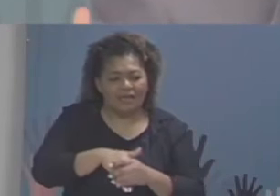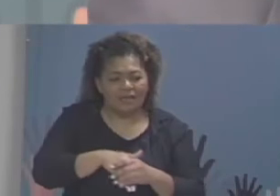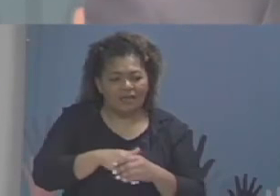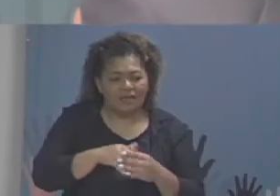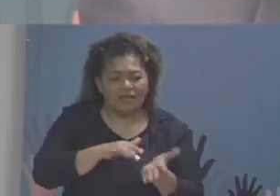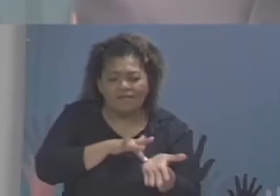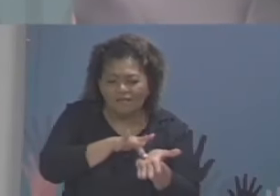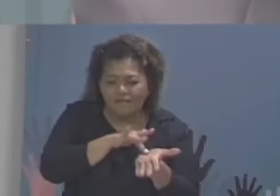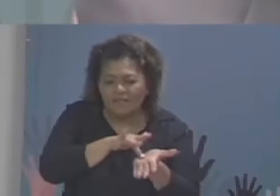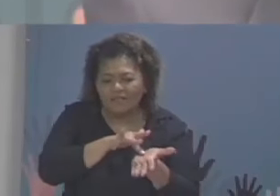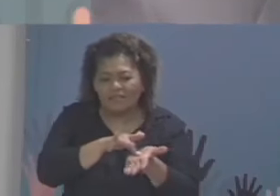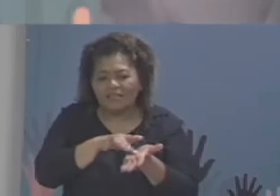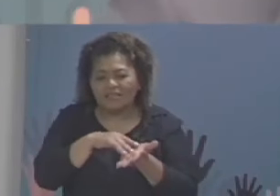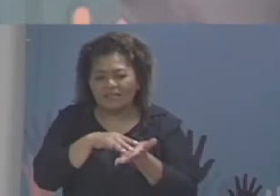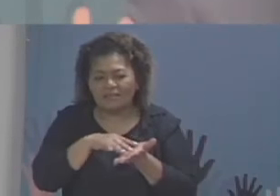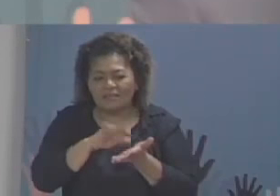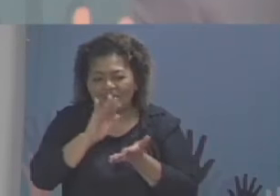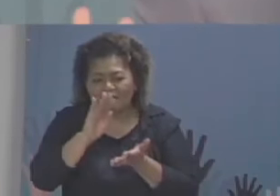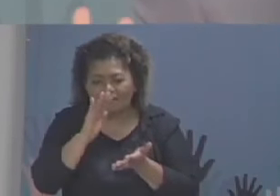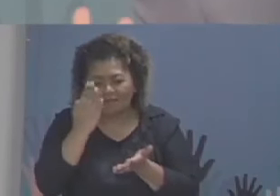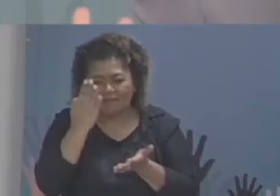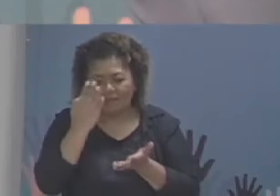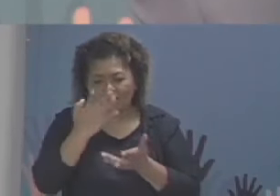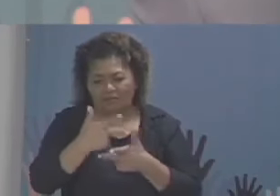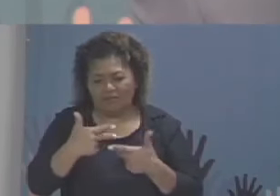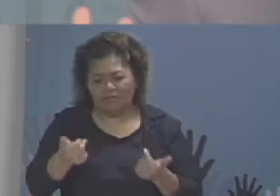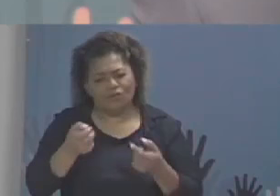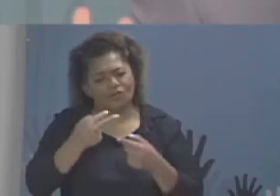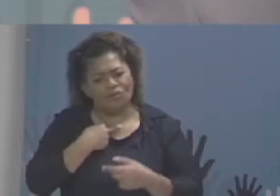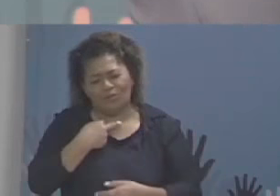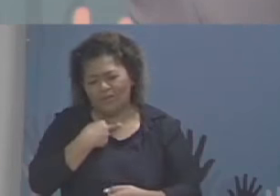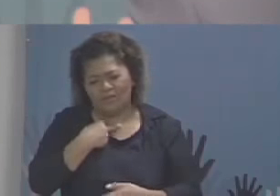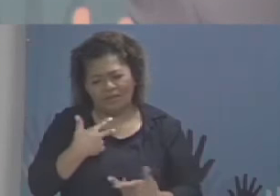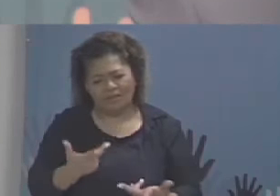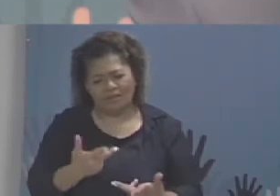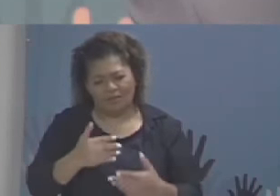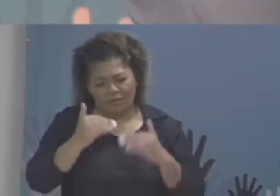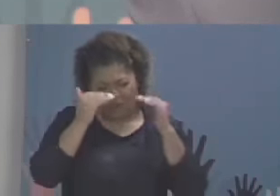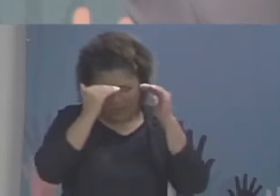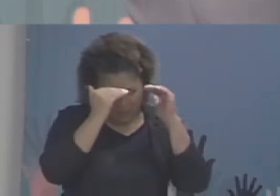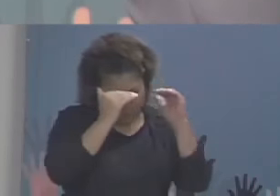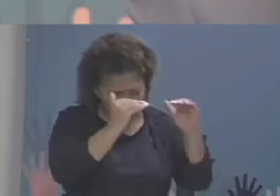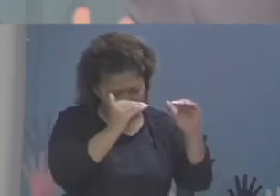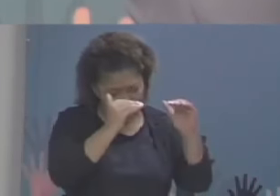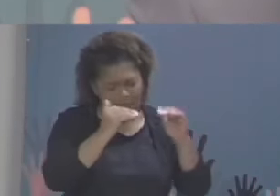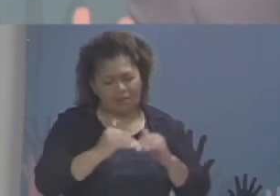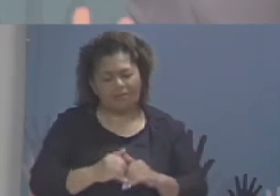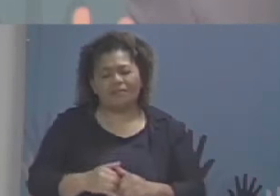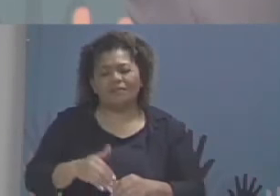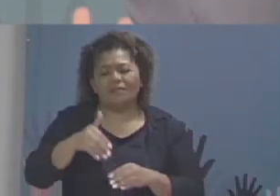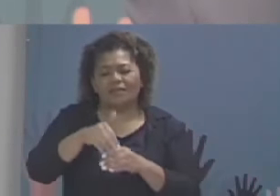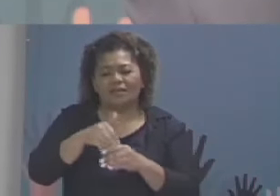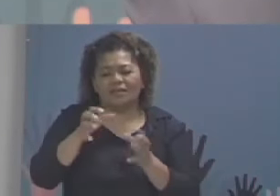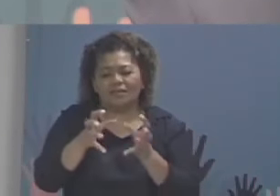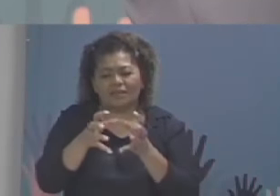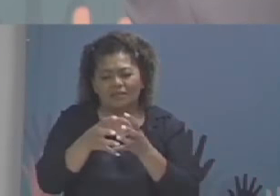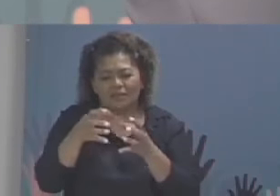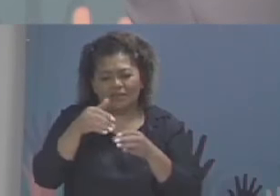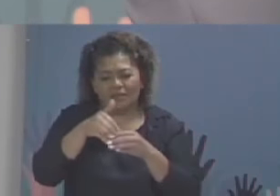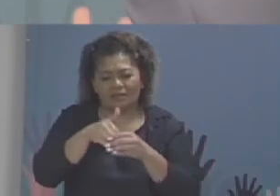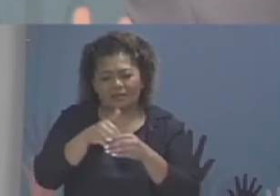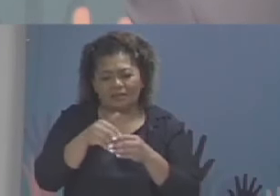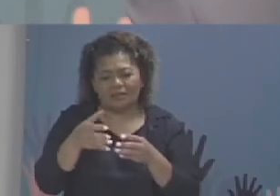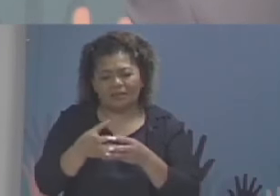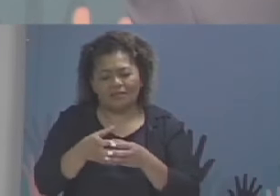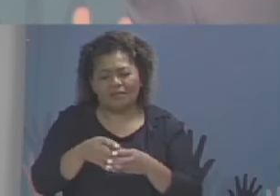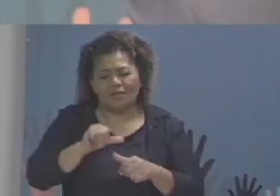dizer, não vamos embarcar em aventuras, nós não podemos ser isso. Com todo respeito aos colegas que estão se candidatando, não é por aí que nós vamos